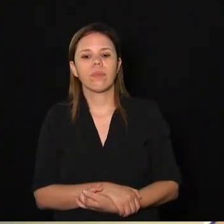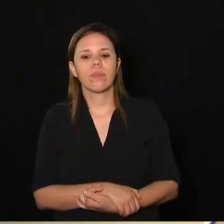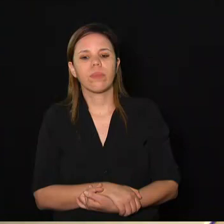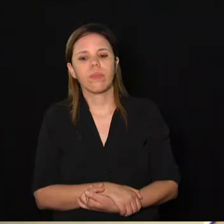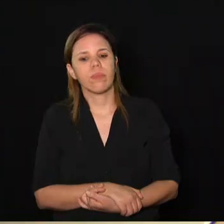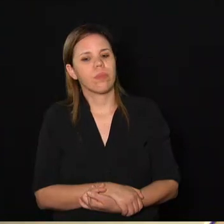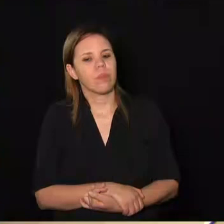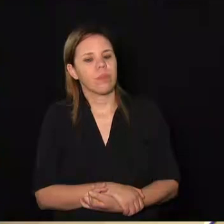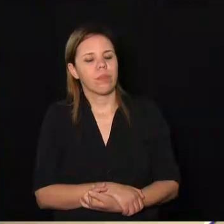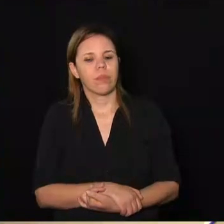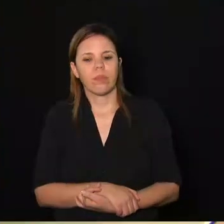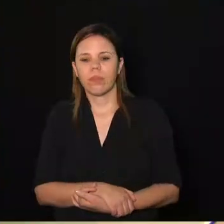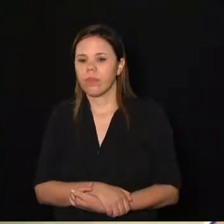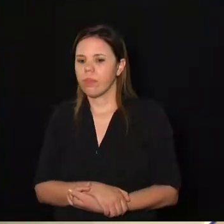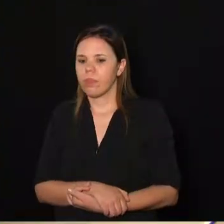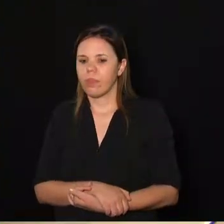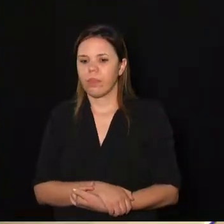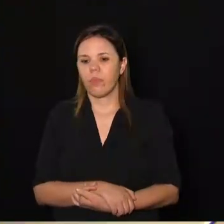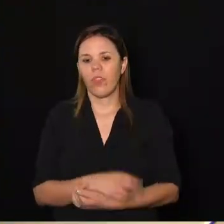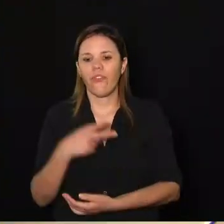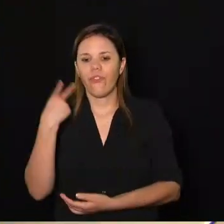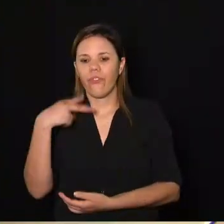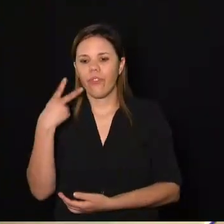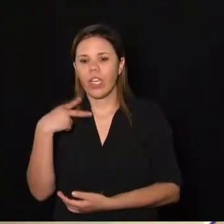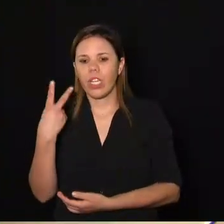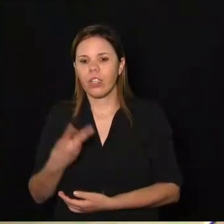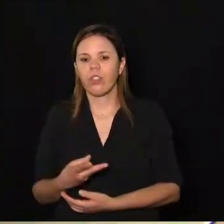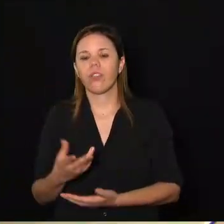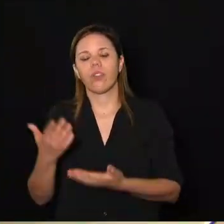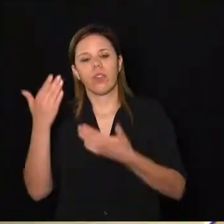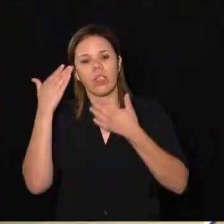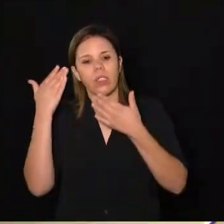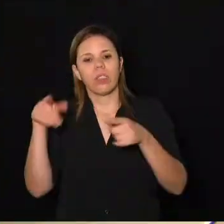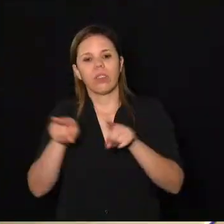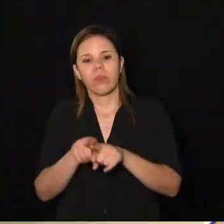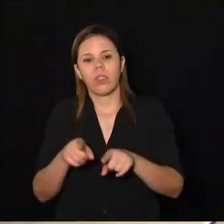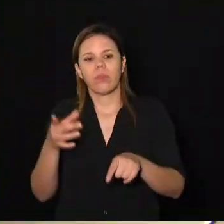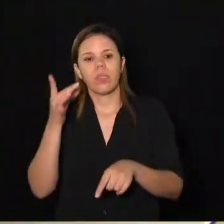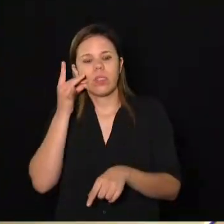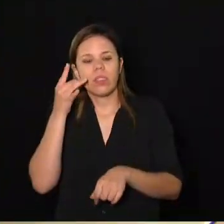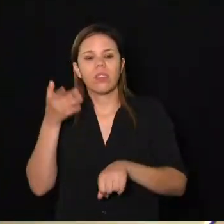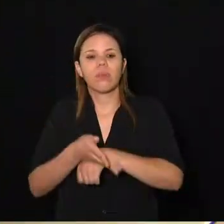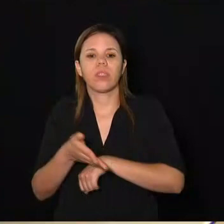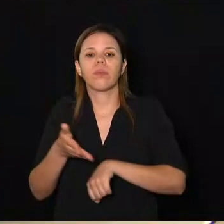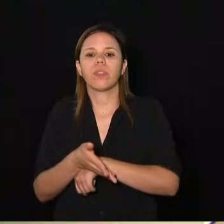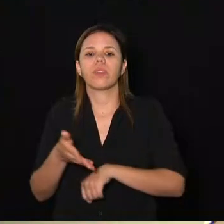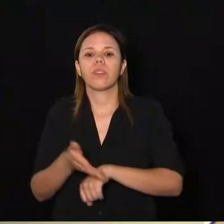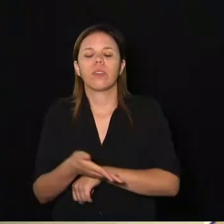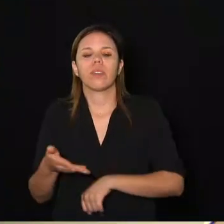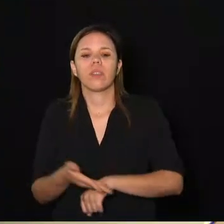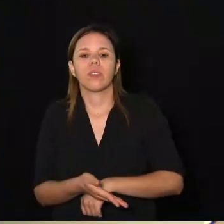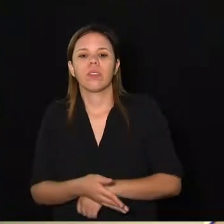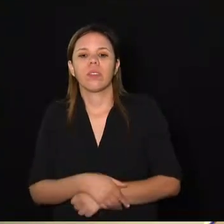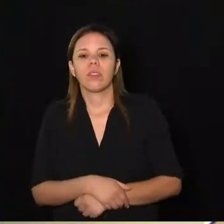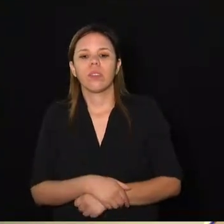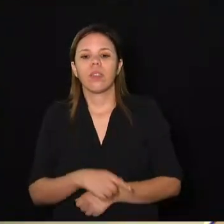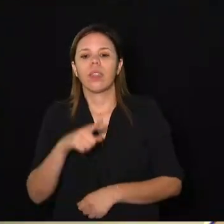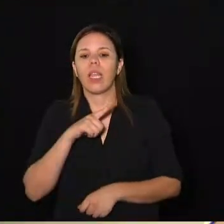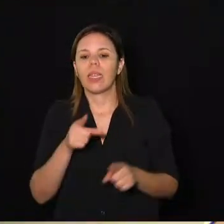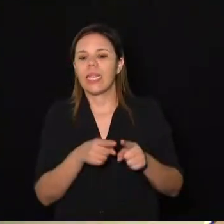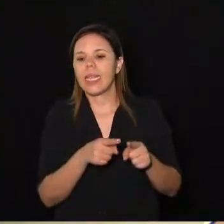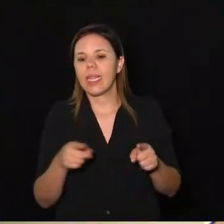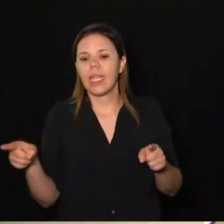vereador Luiz Rossini que eu agradeço já a presença a participação líder de governo vossa excelência tem o tempo